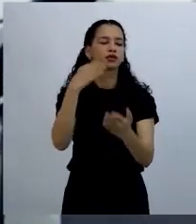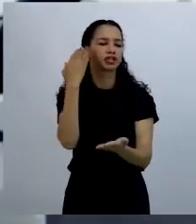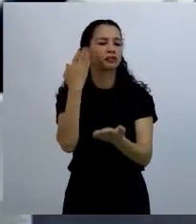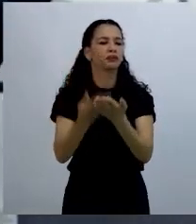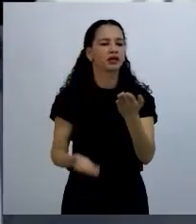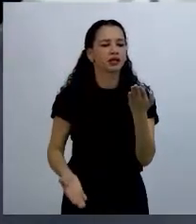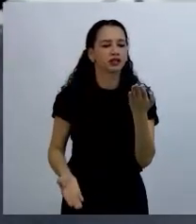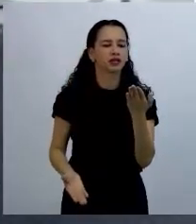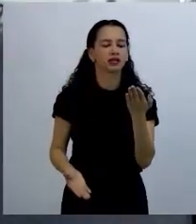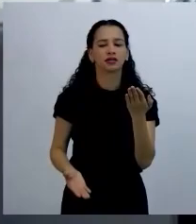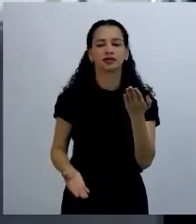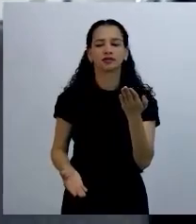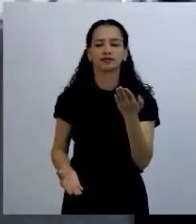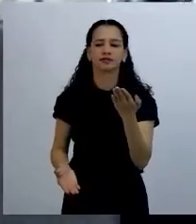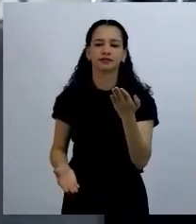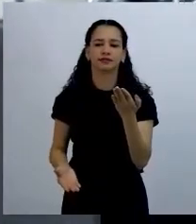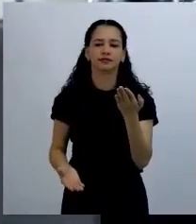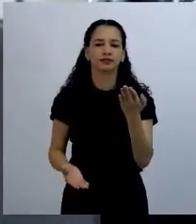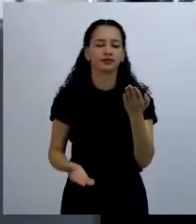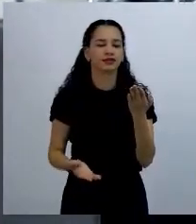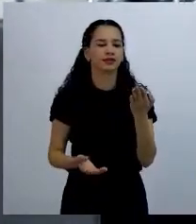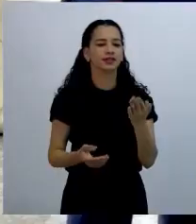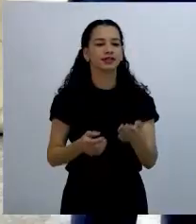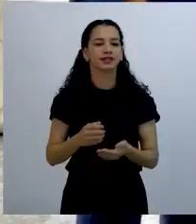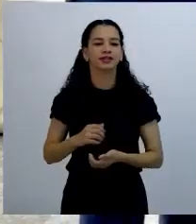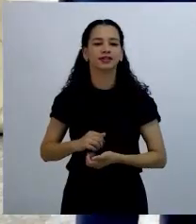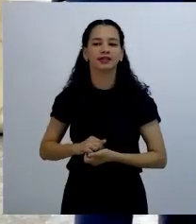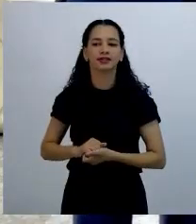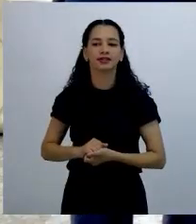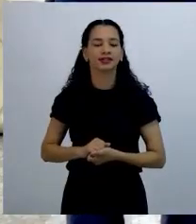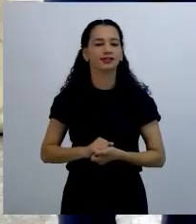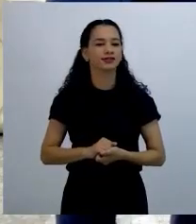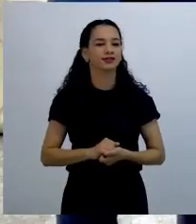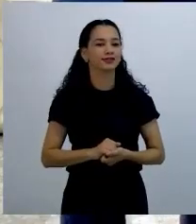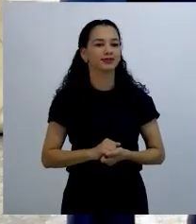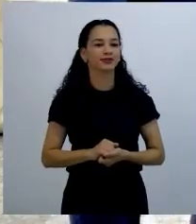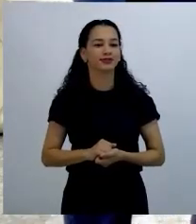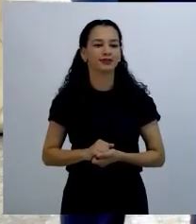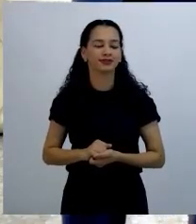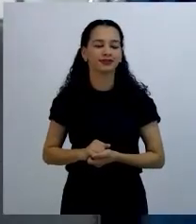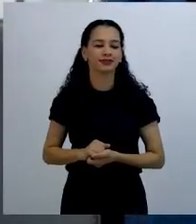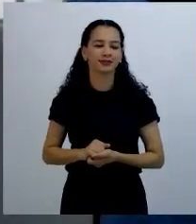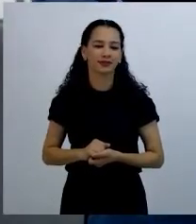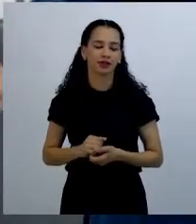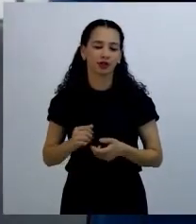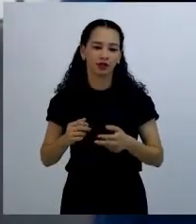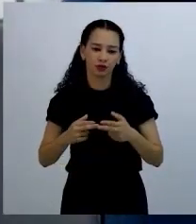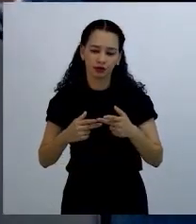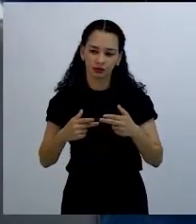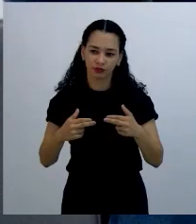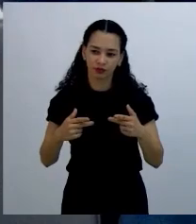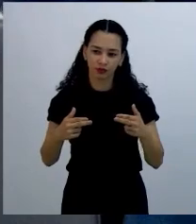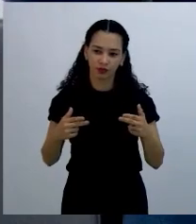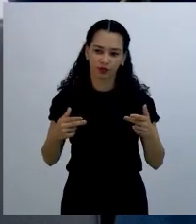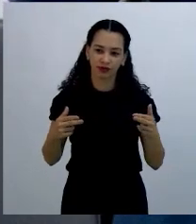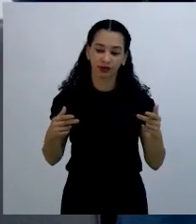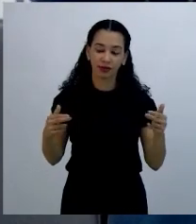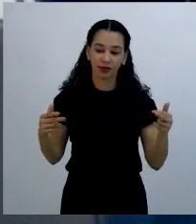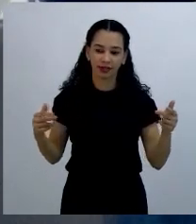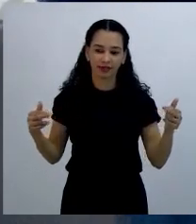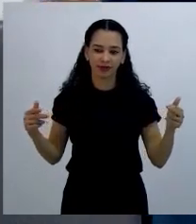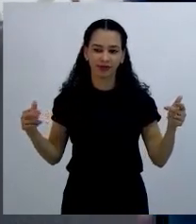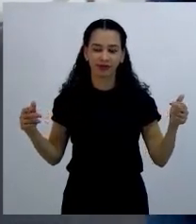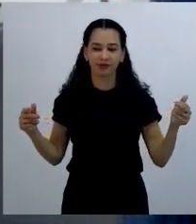mergulha em uma dificuldade a primeira coisa que as dificuldades querem fazer é arrancar de mim de você